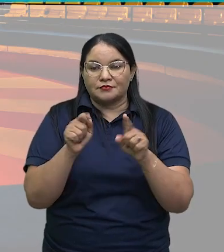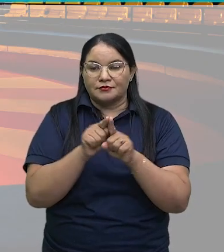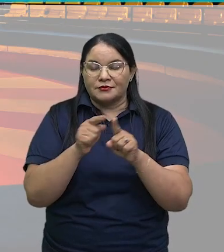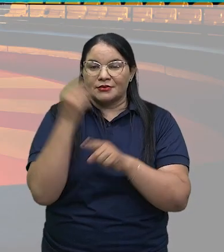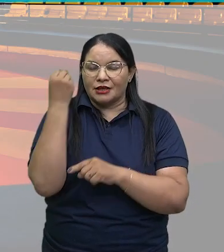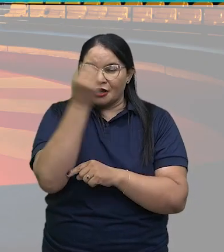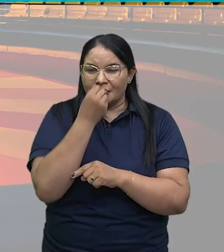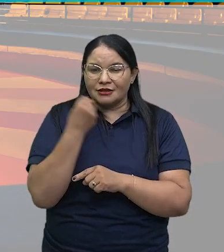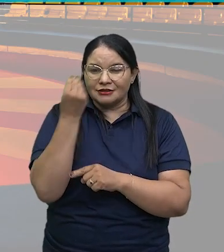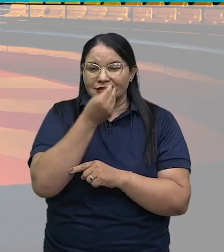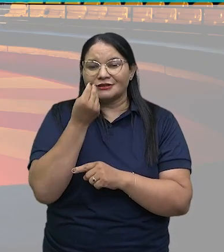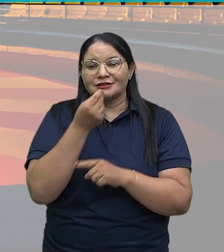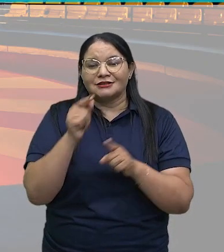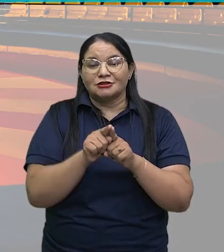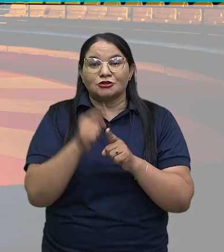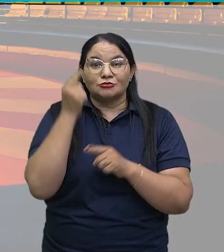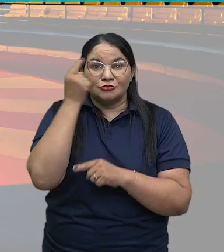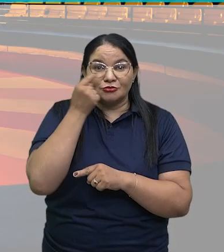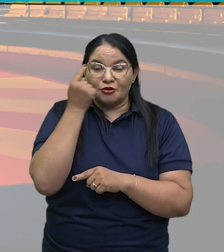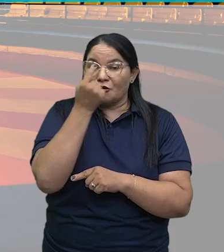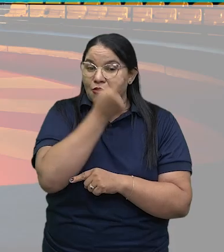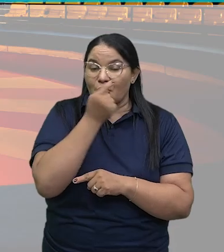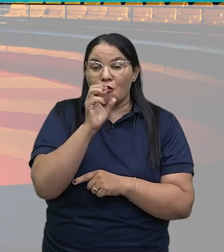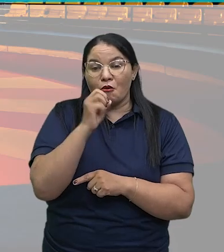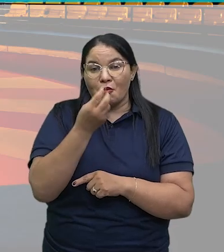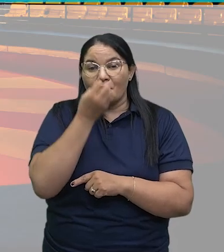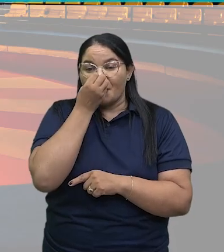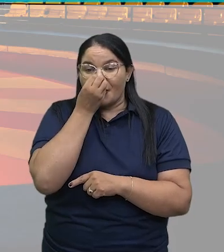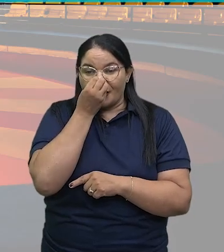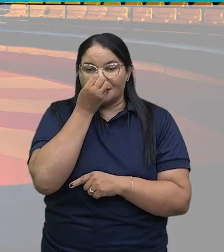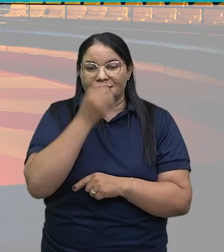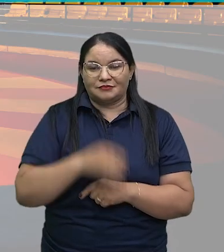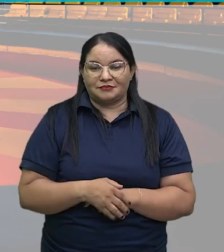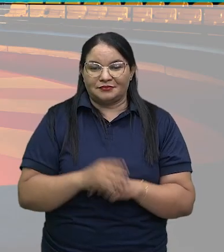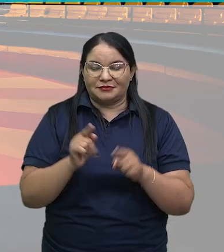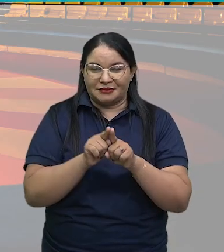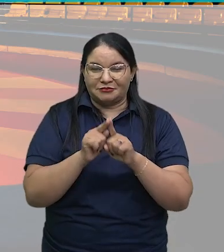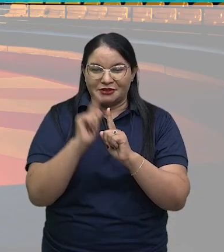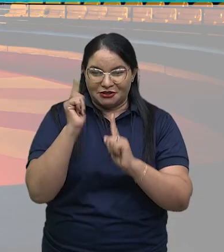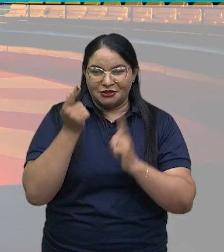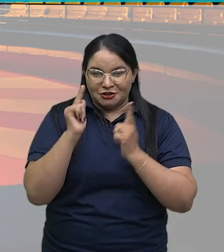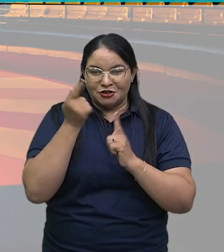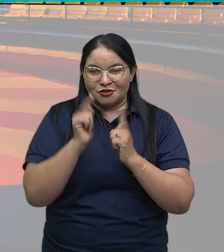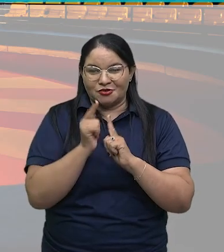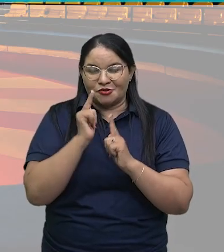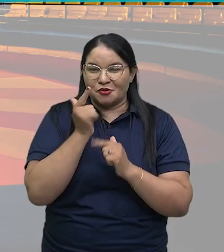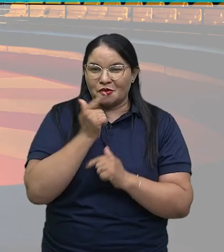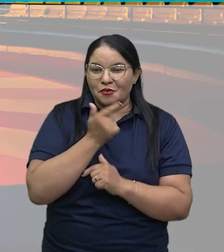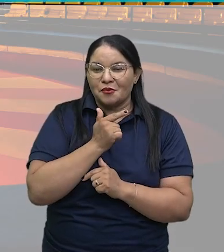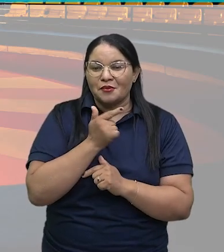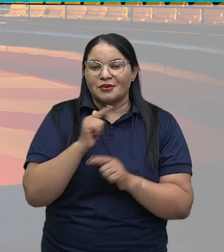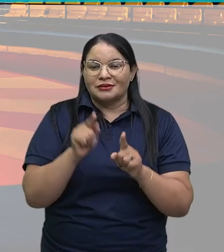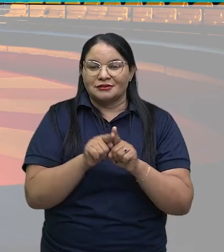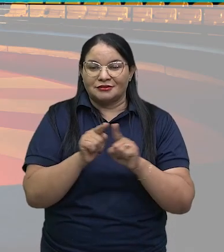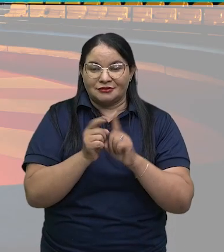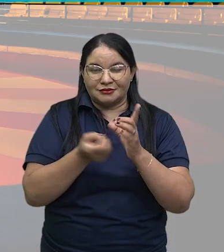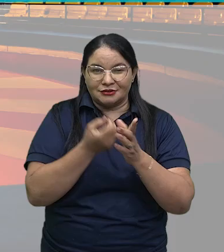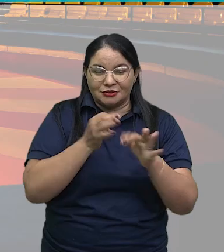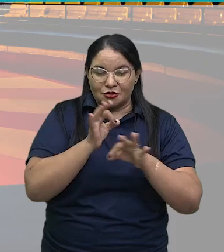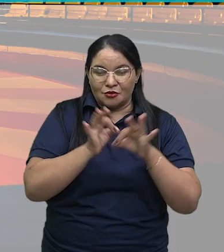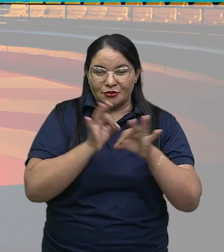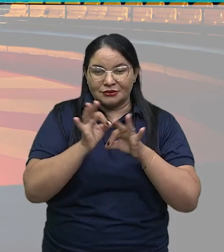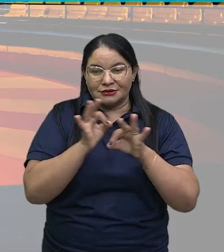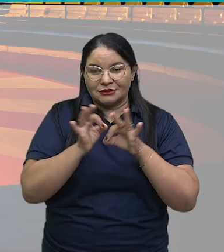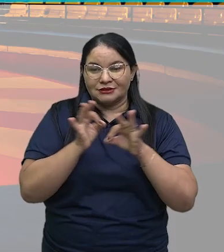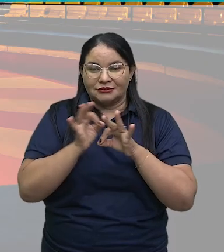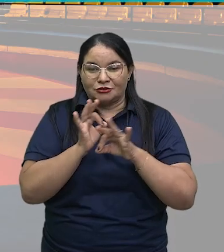vezes apenas destacando olhos ou nariz. Gestual refinado, com humor construído a partir da